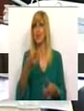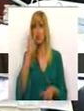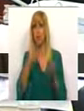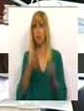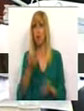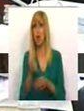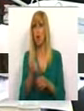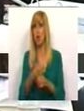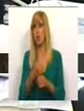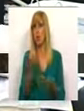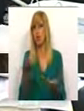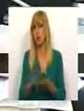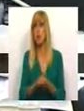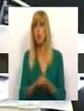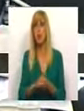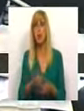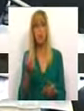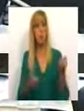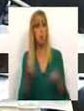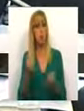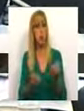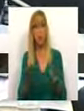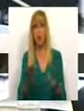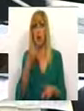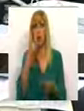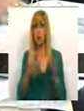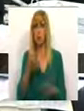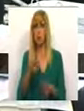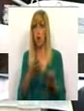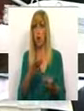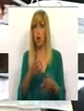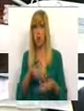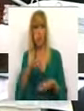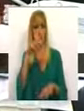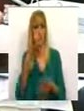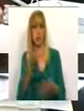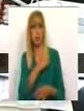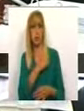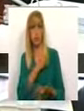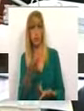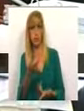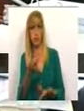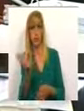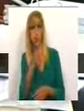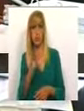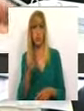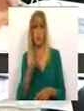operacional, estamos a falar de motoristas e pessoal de residências. Portanto, saíram na